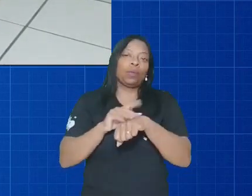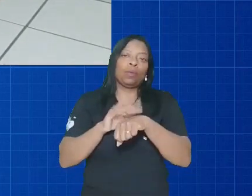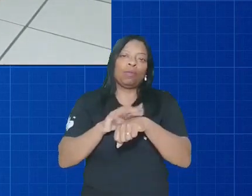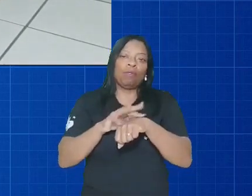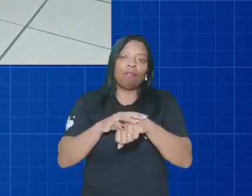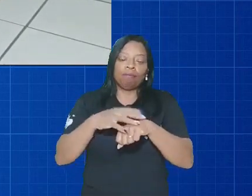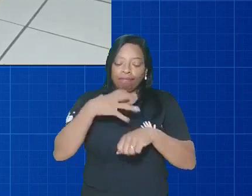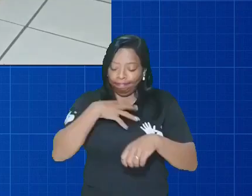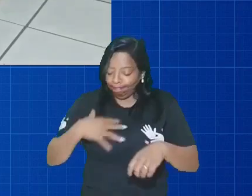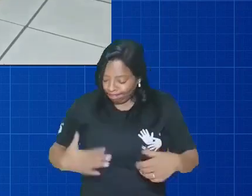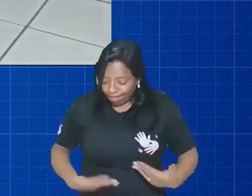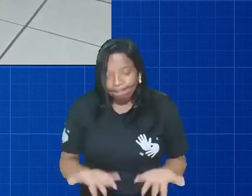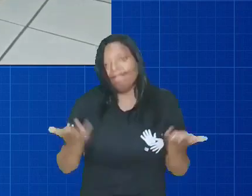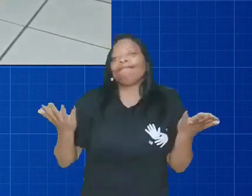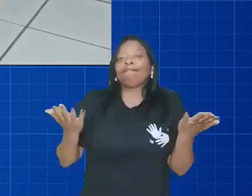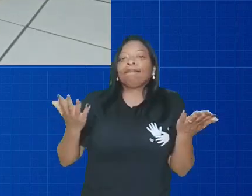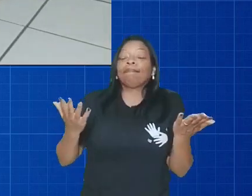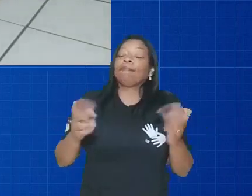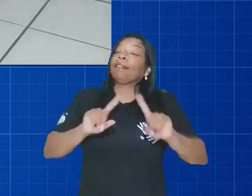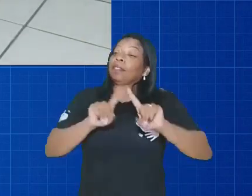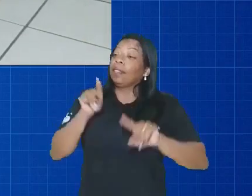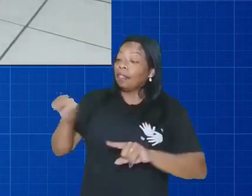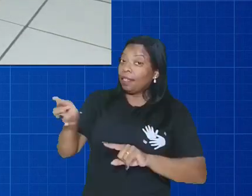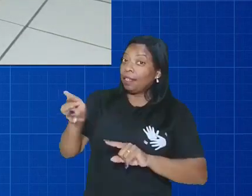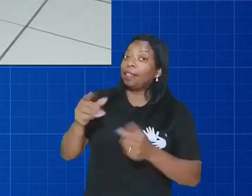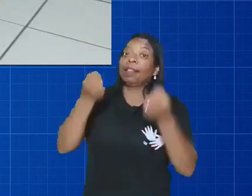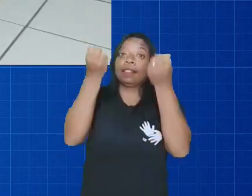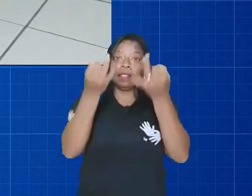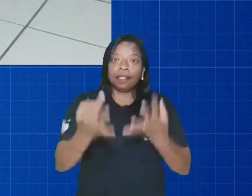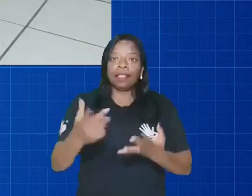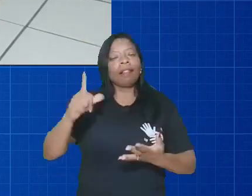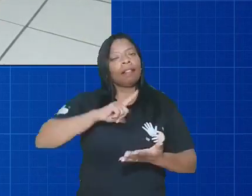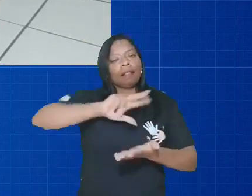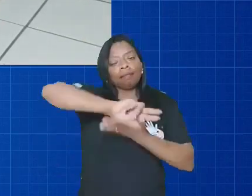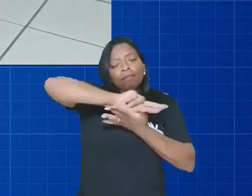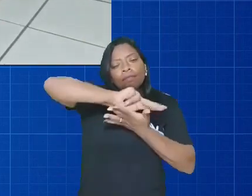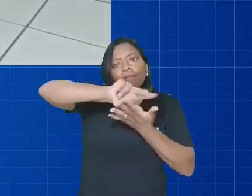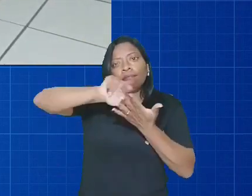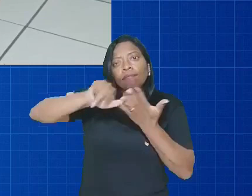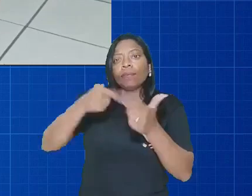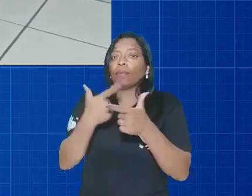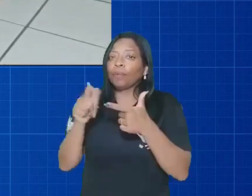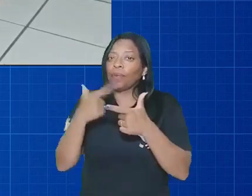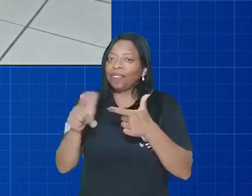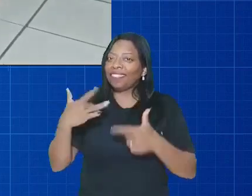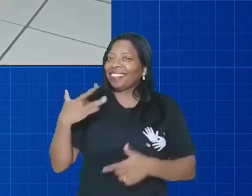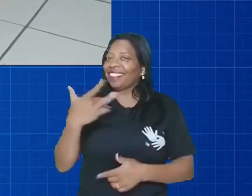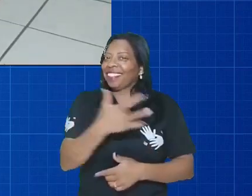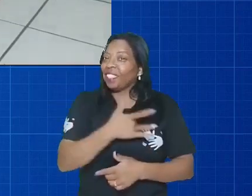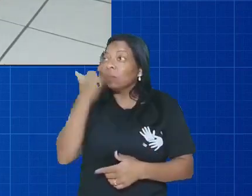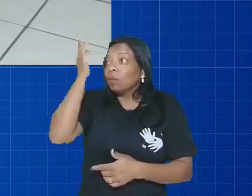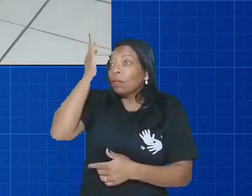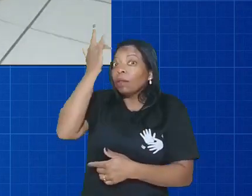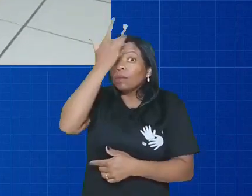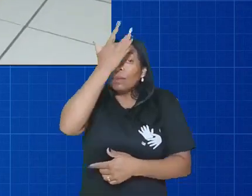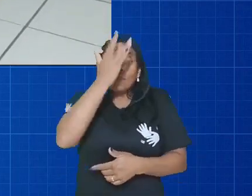traz, né, que a gente tem uma série de fatores, né, uma questão multifatorial que interfere na nossa saúde. Então, né,